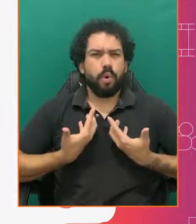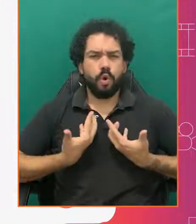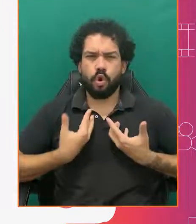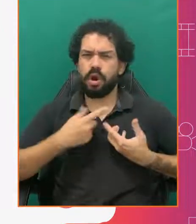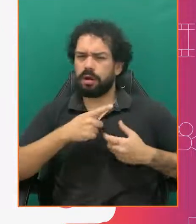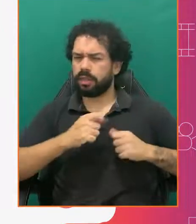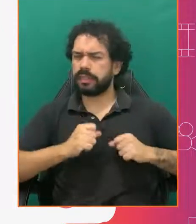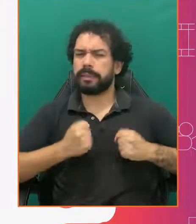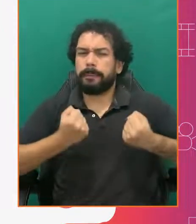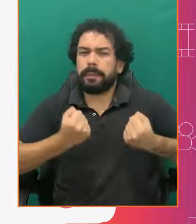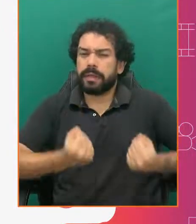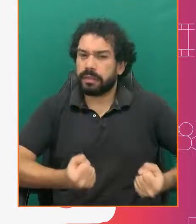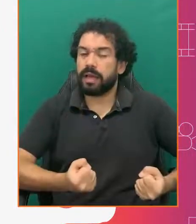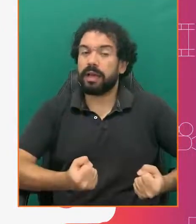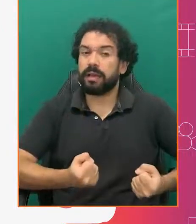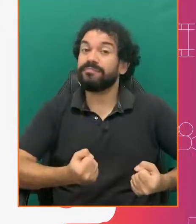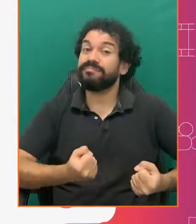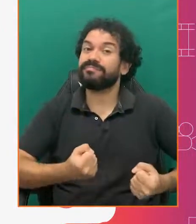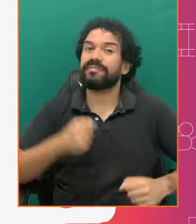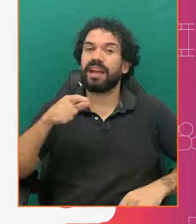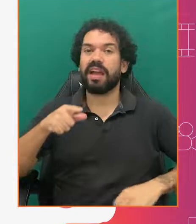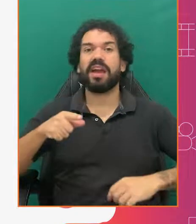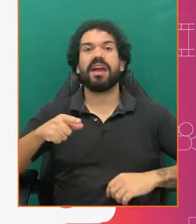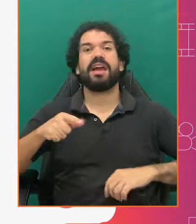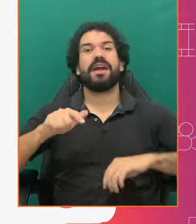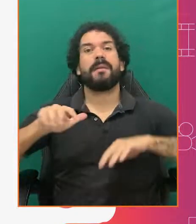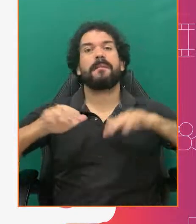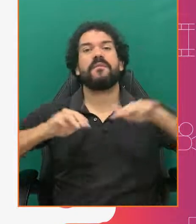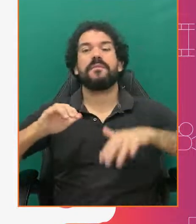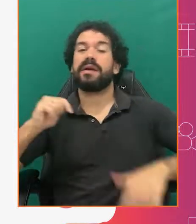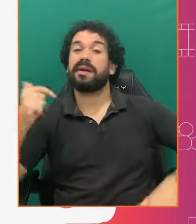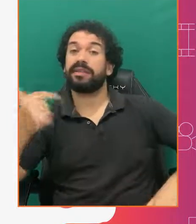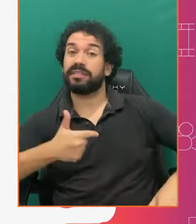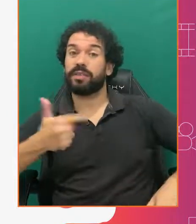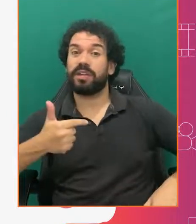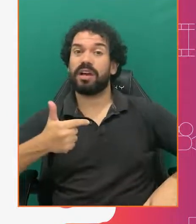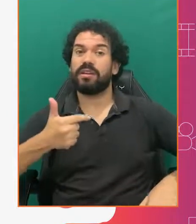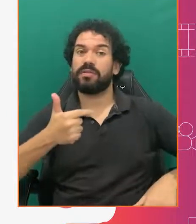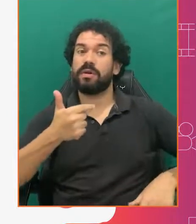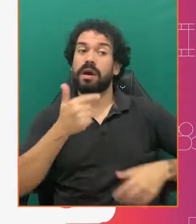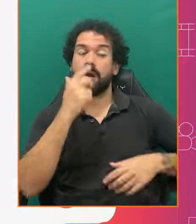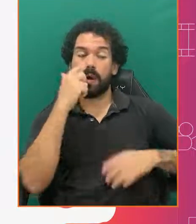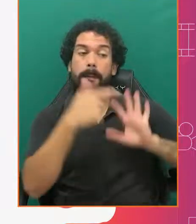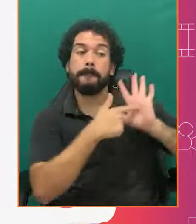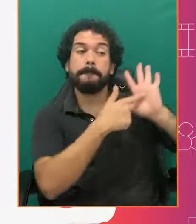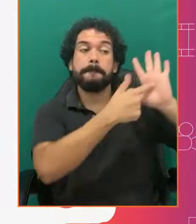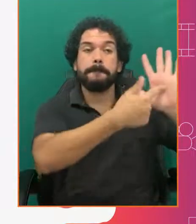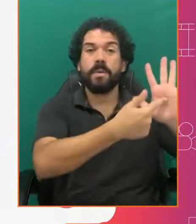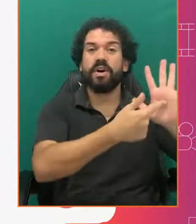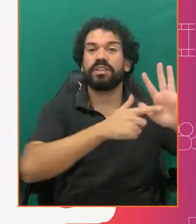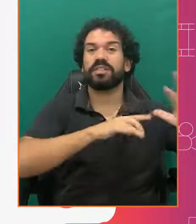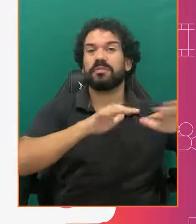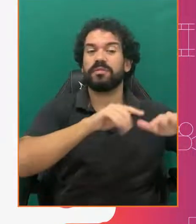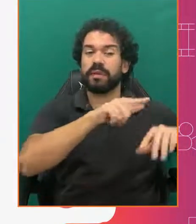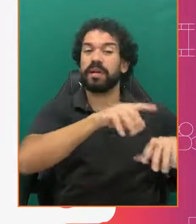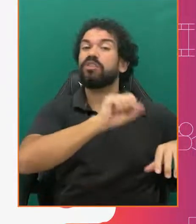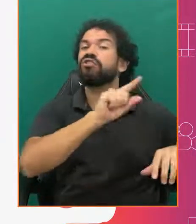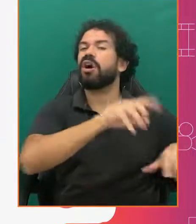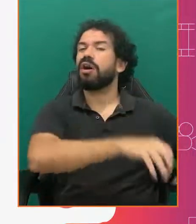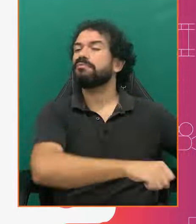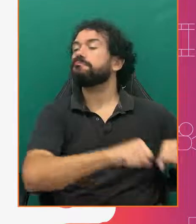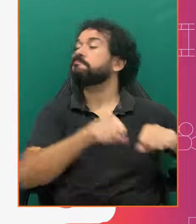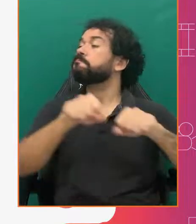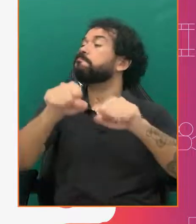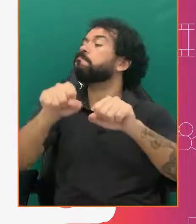esforço. São ações secundárias que vão reforçar a ação primária, que era simplesmente carregar o